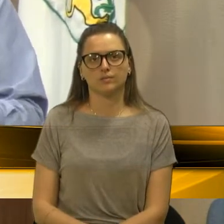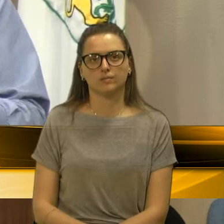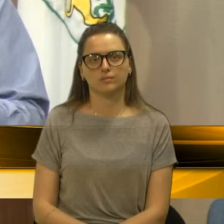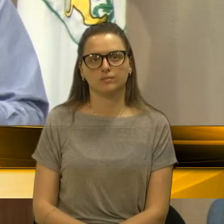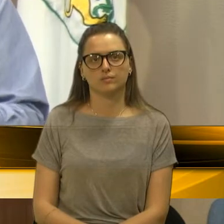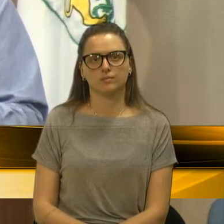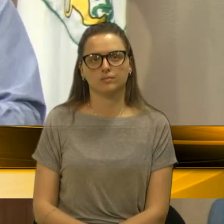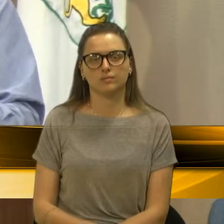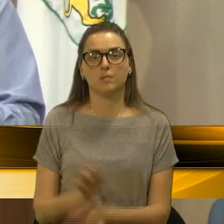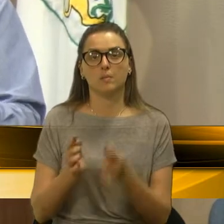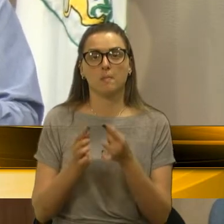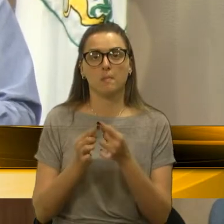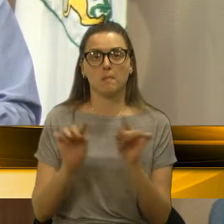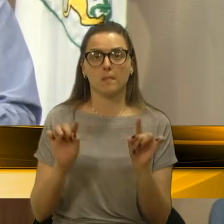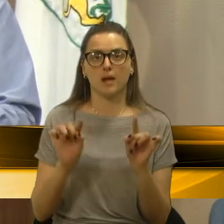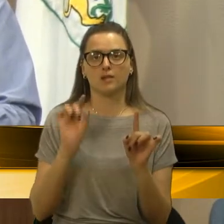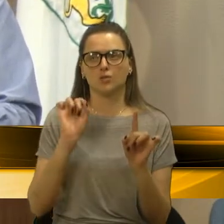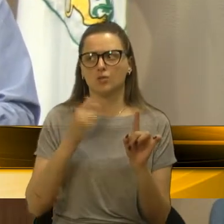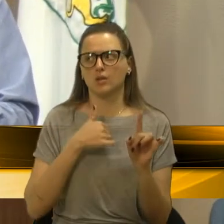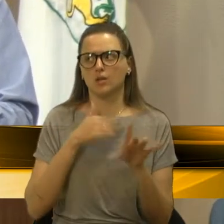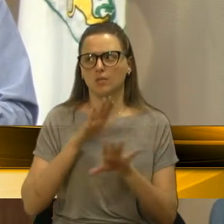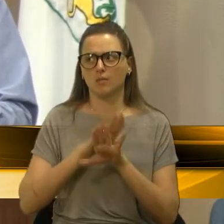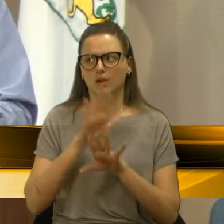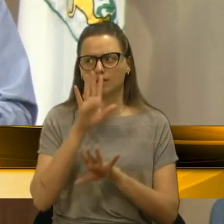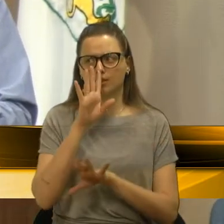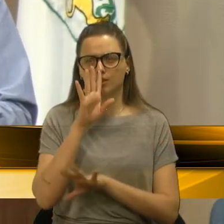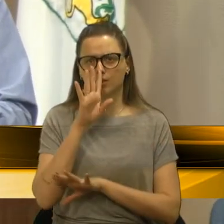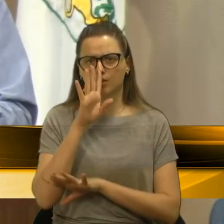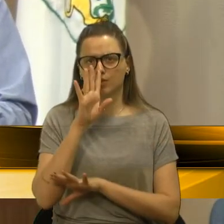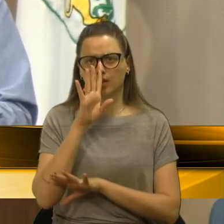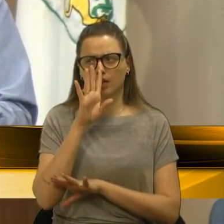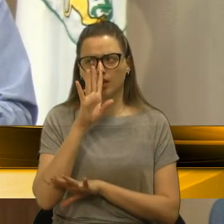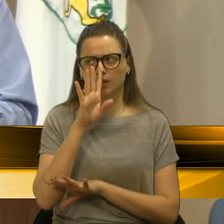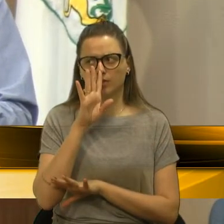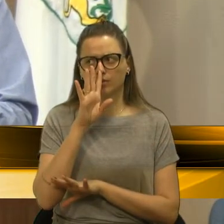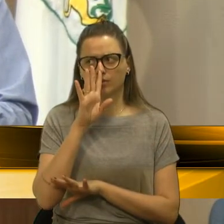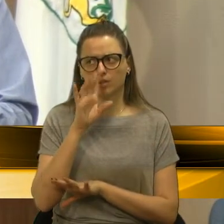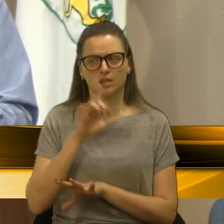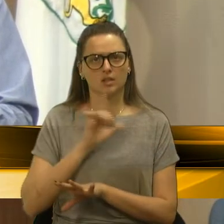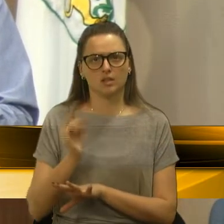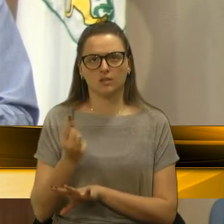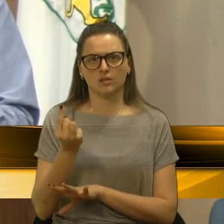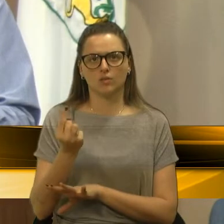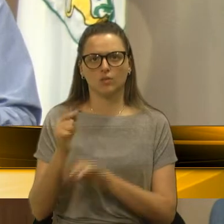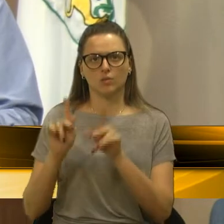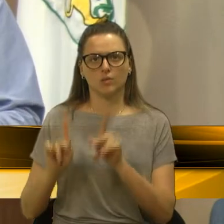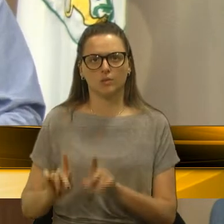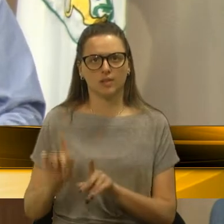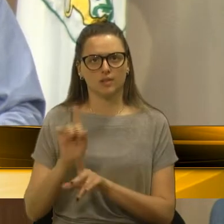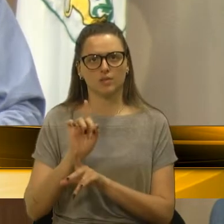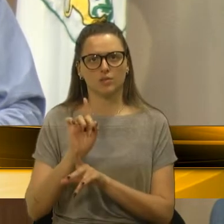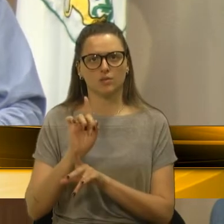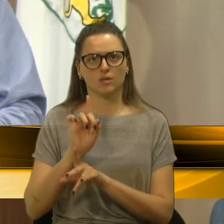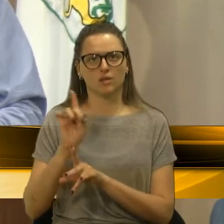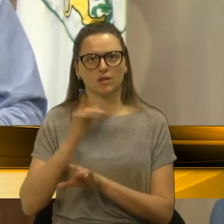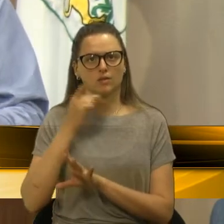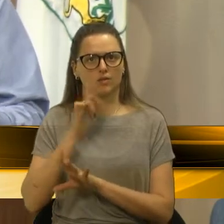Mas a manifestação que mais me chamou a atenção foi de um que não foi referido, que estaria presente.